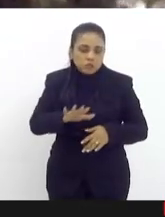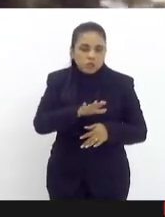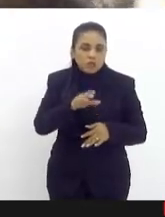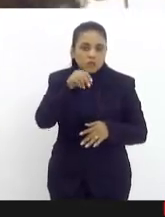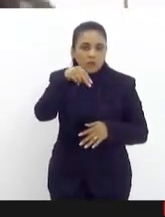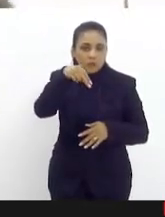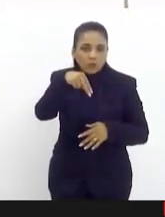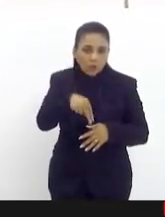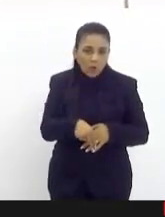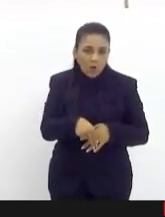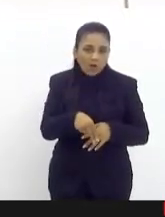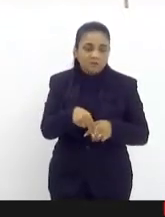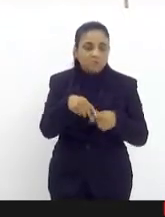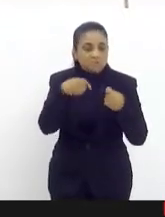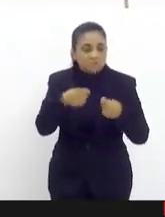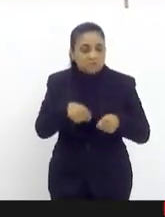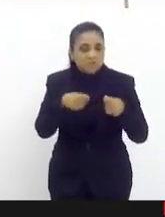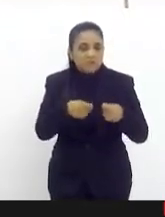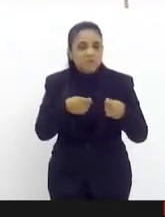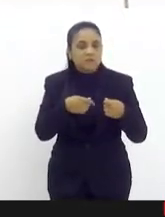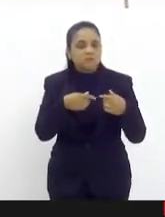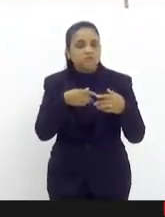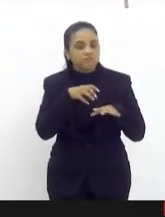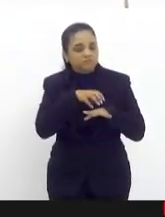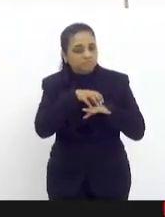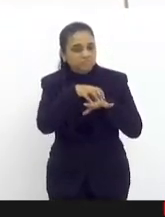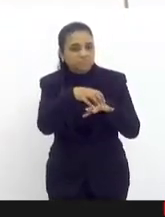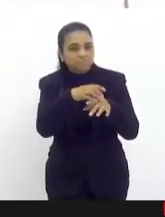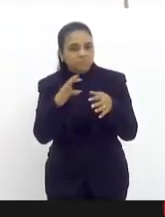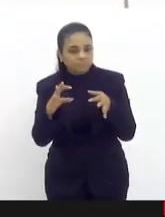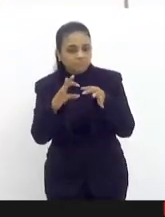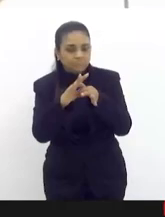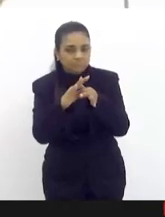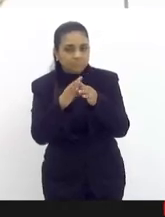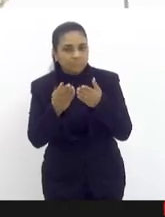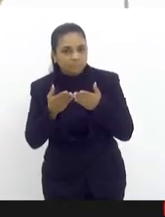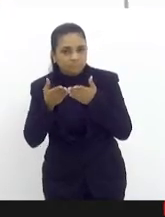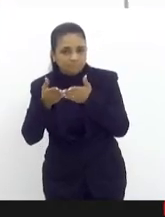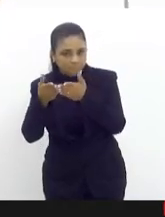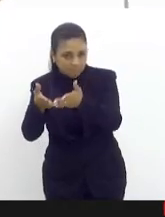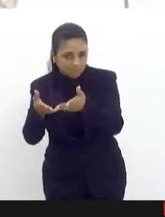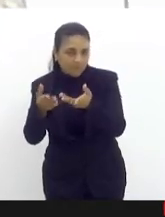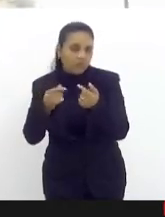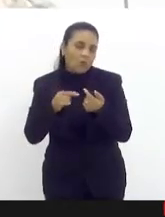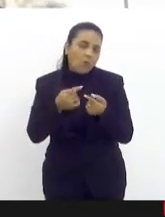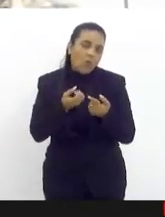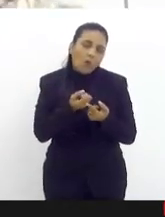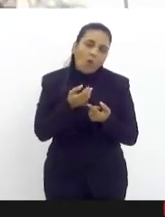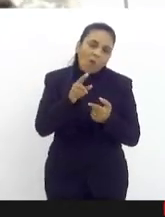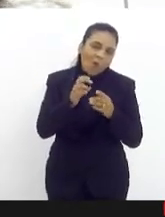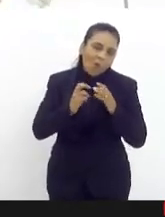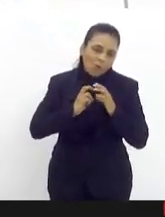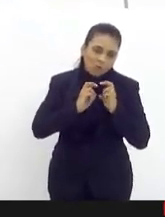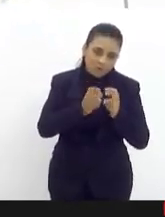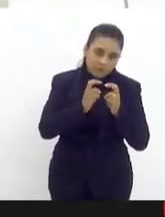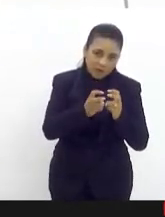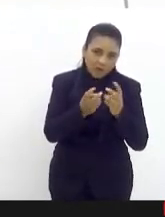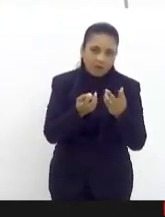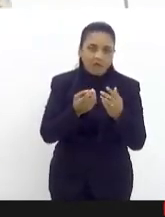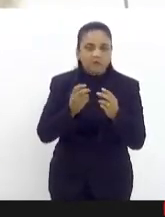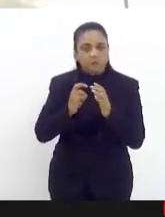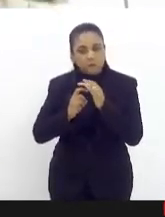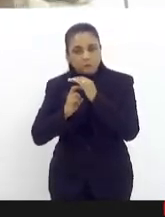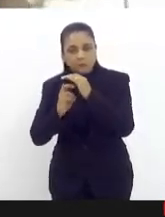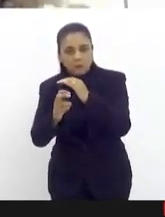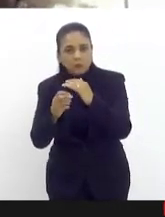Barra, precisam de um transporte integrado. Os trabalhadores que saem da Baixada Fluminense precisam desse transporte integrado. E, sobretudo,